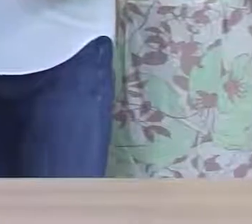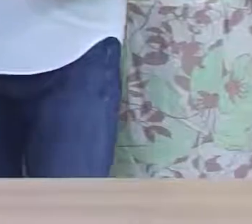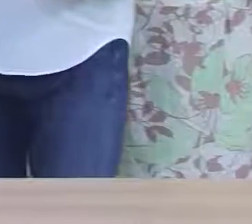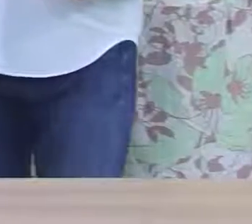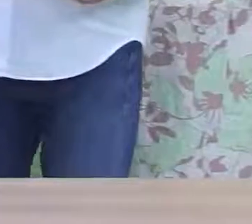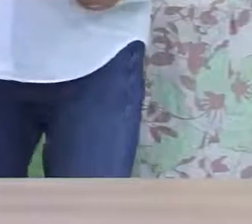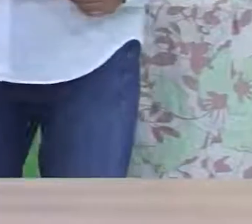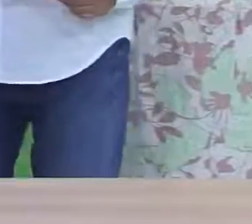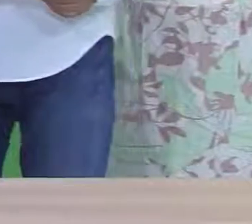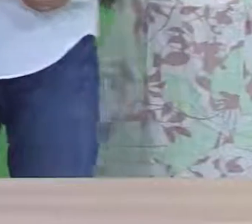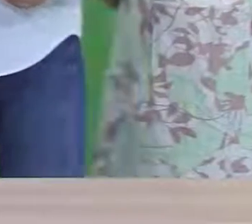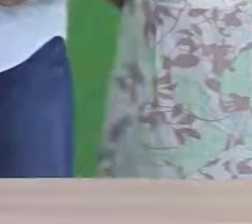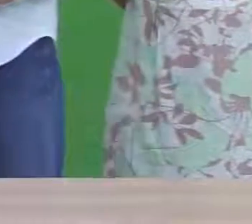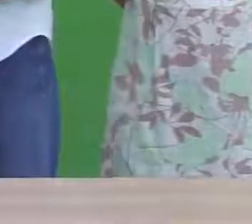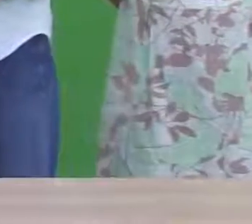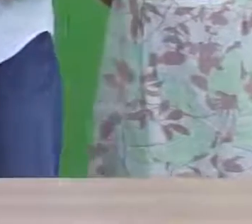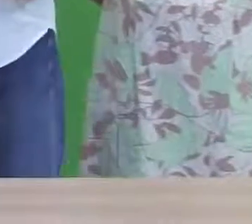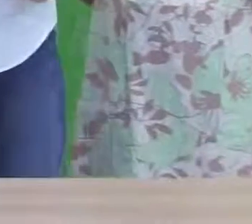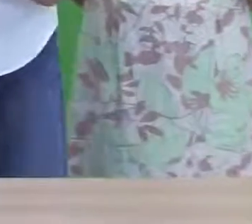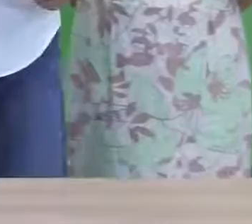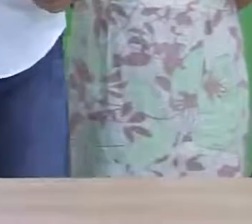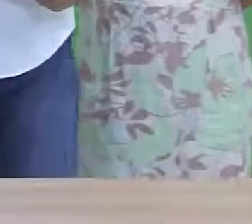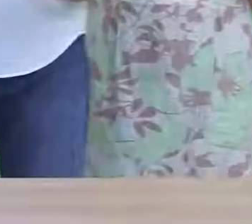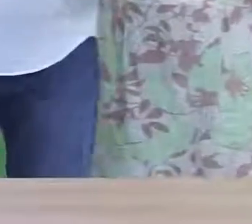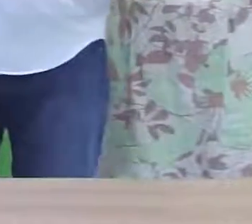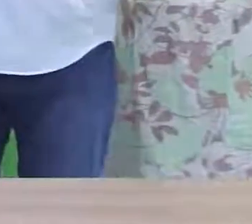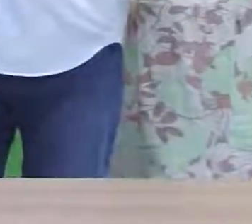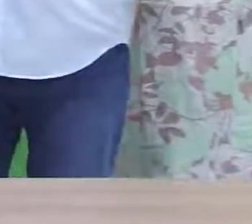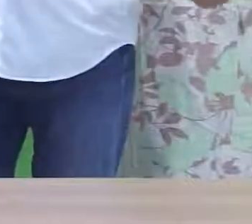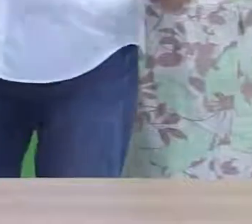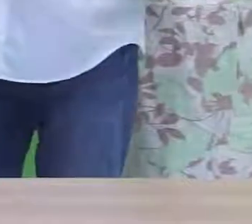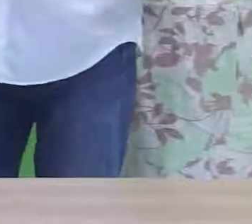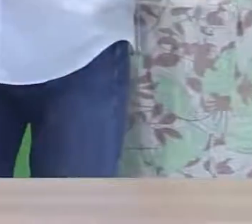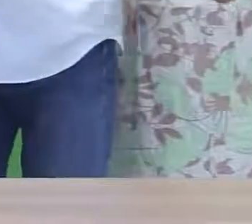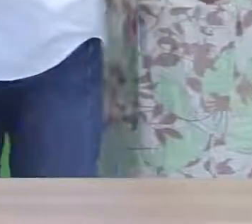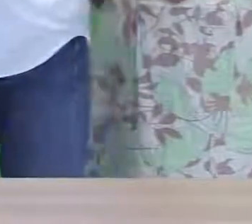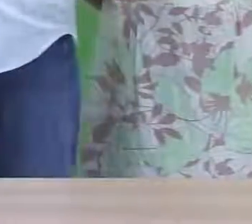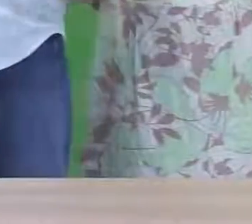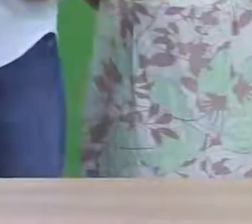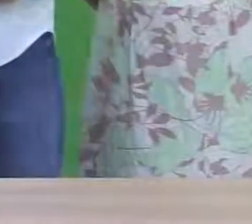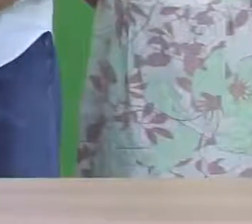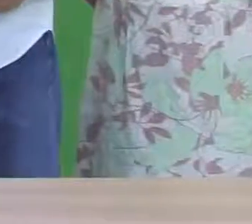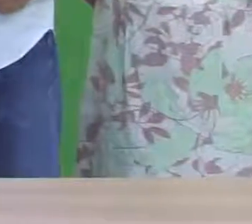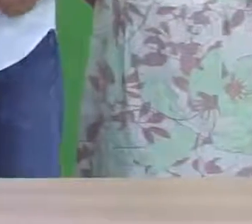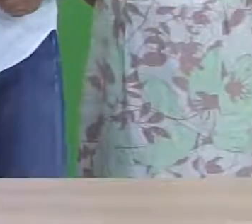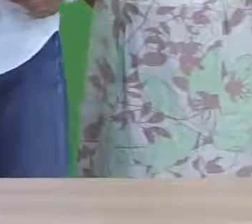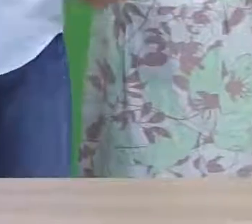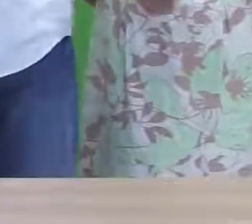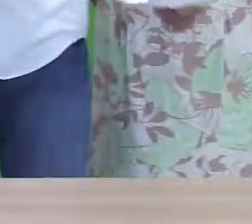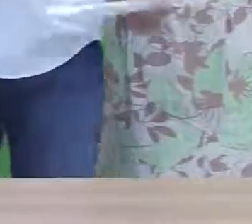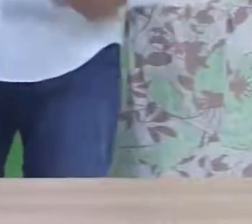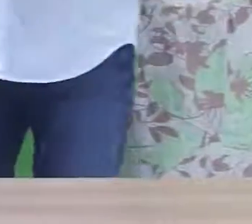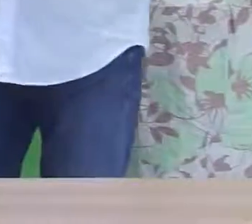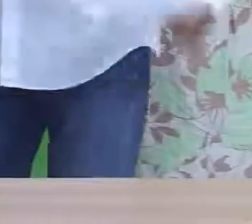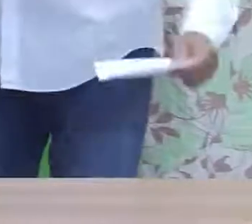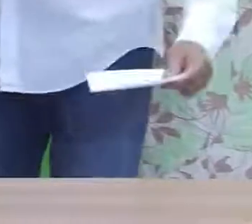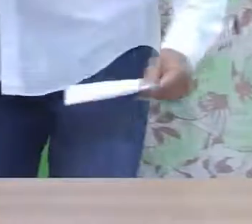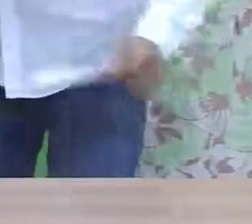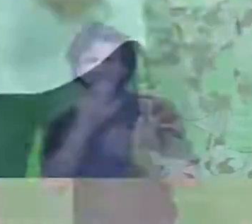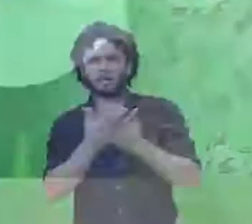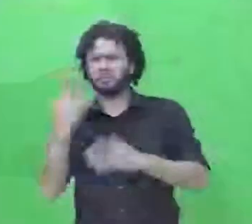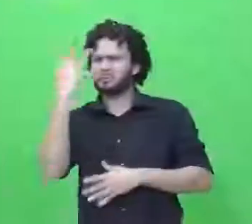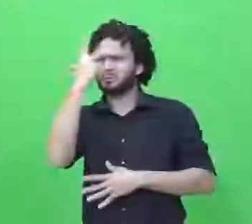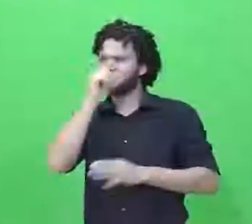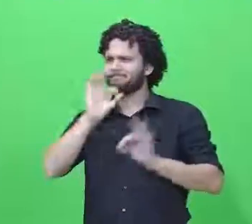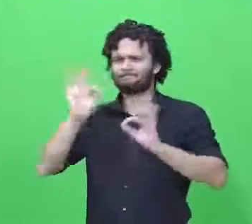Olá, bom dia a todo o estado do Amazonas. É um grande prazer falar com todo mundo que está ligado no aulão. Hoje o nosso aulão está muito bonito,